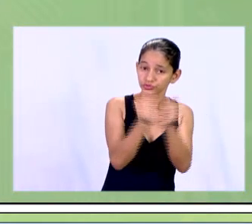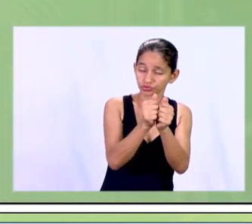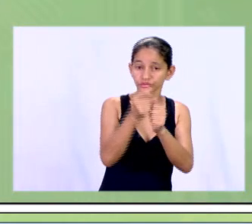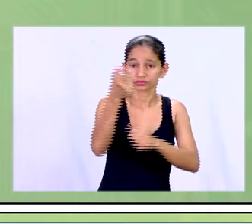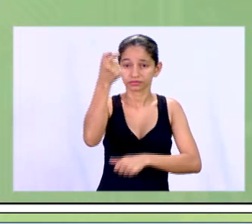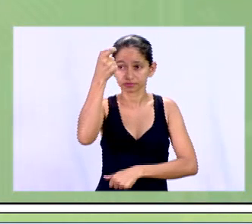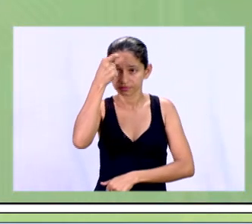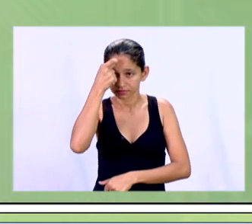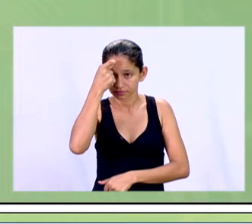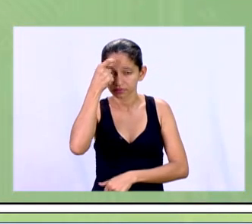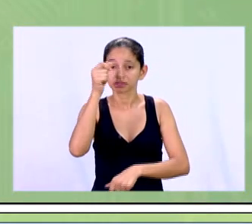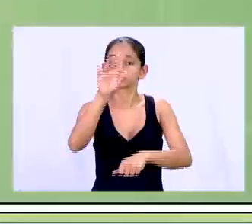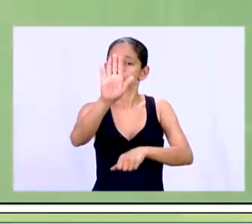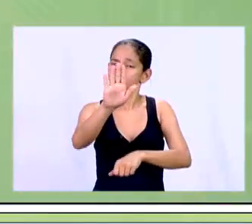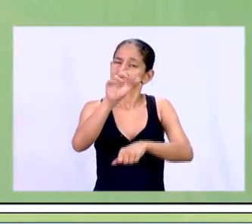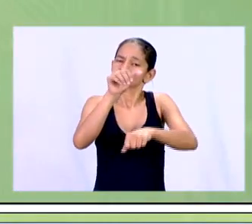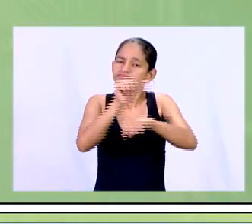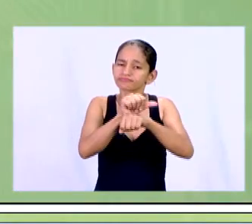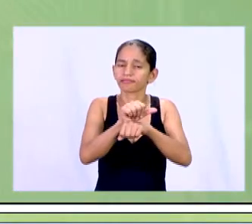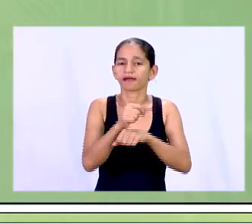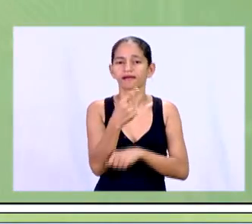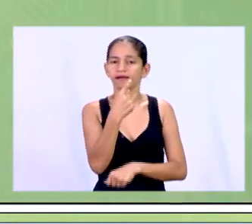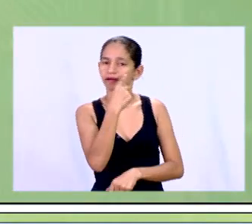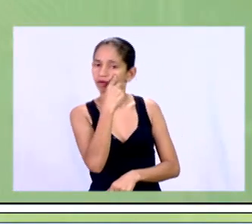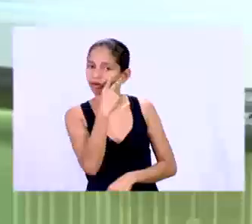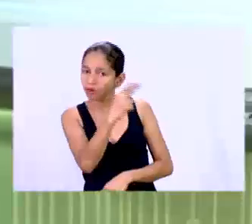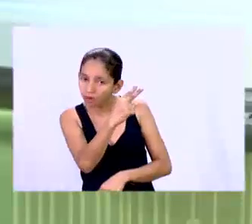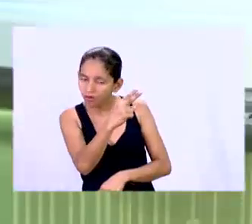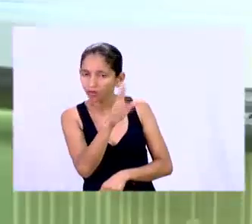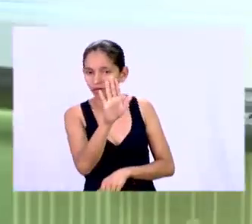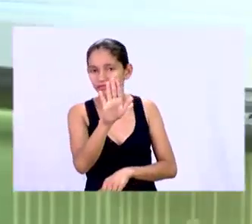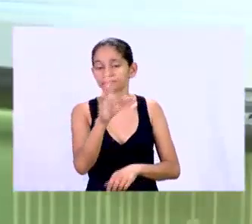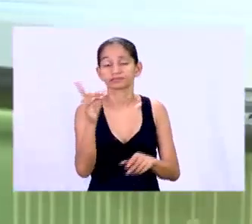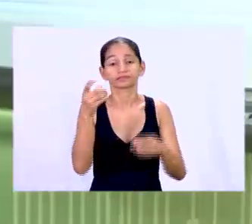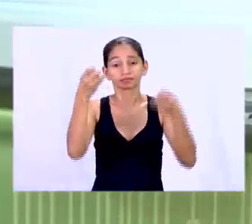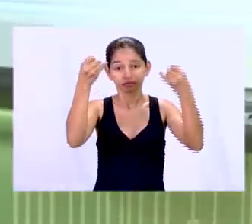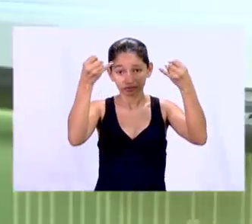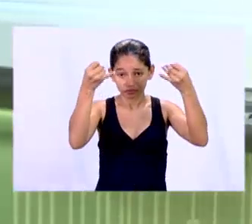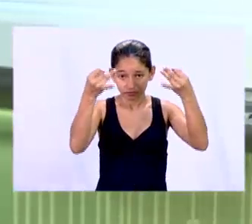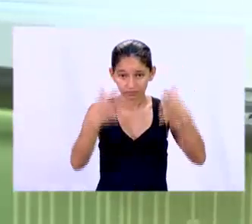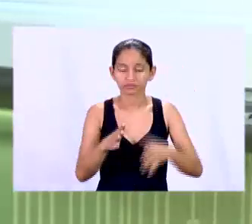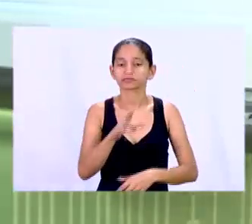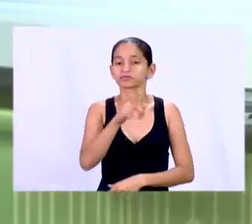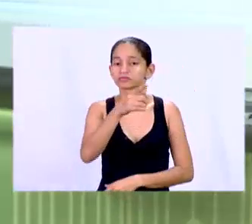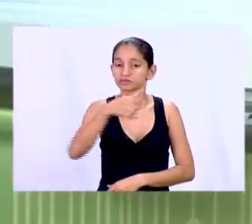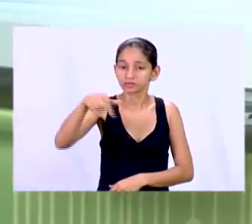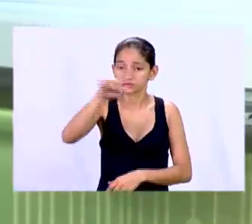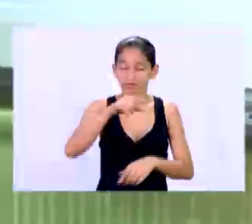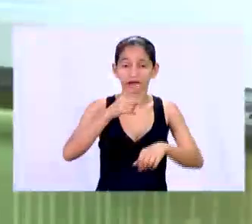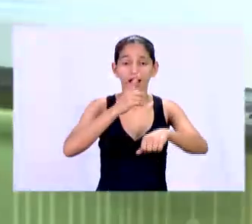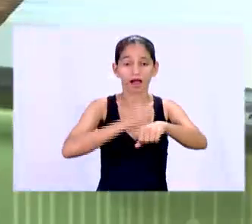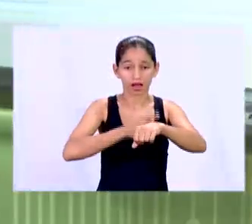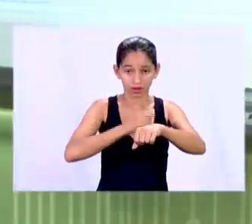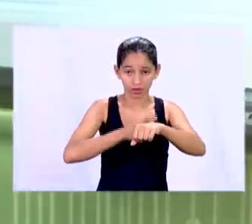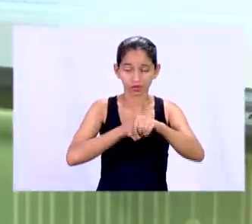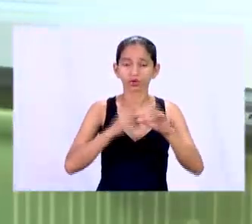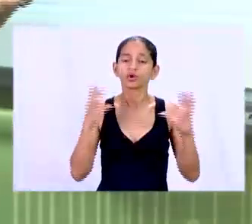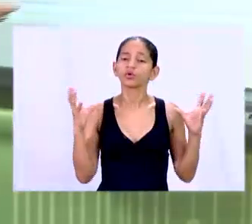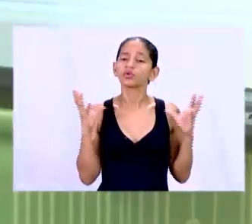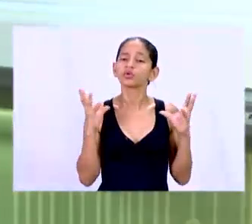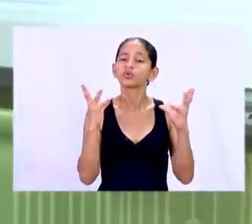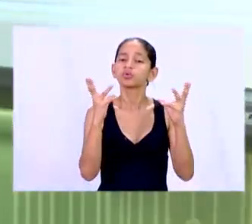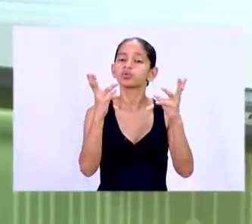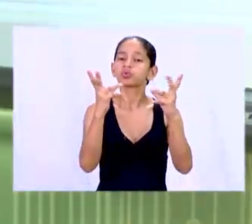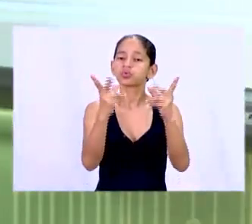um pouquinho, porque eu acho importante a gente frisar, né? Vocês, nesse momento, todos nós que